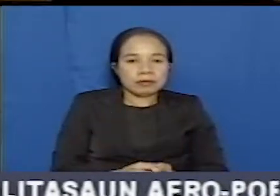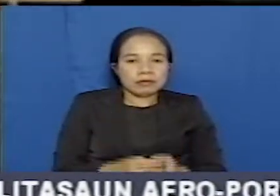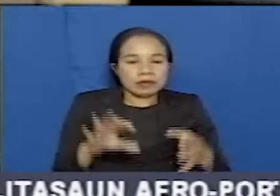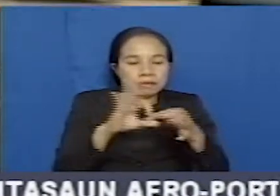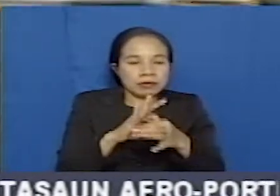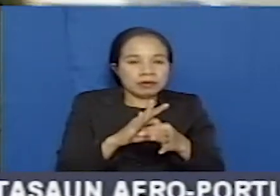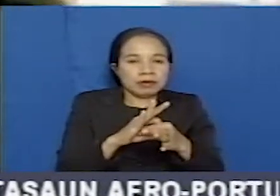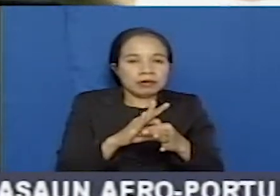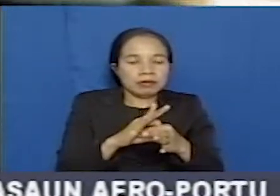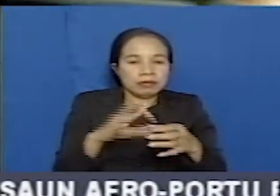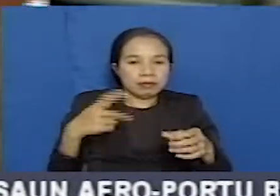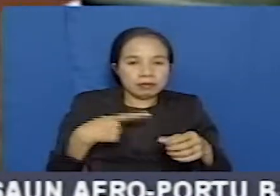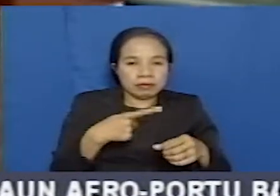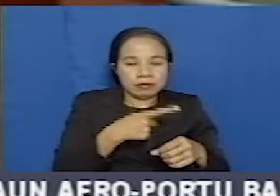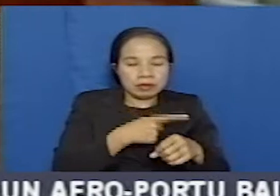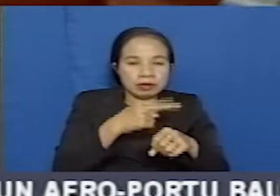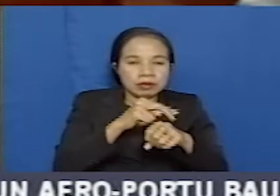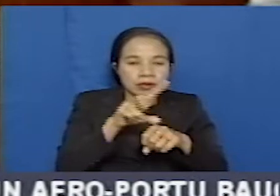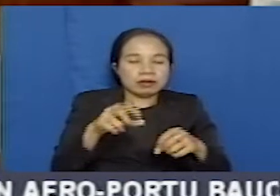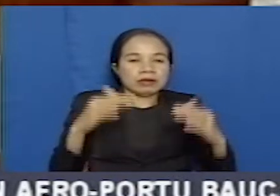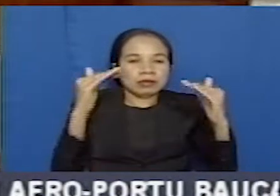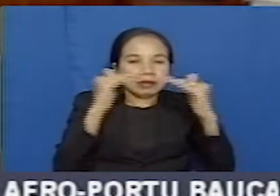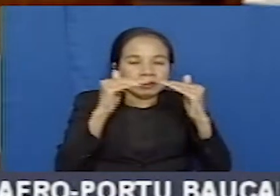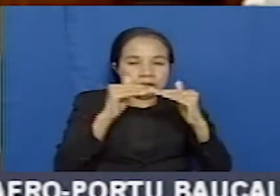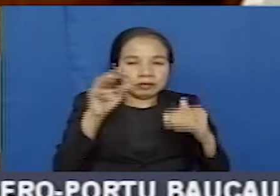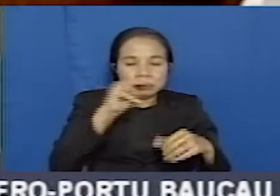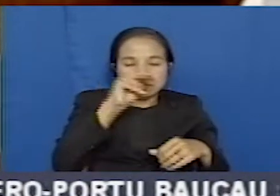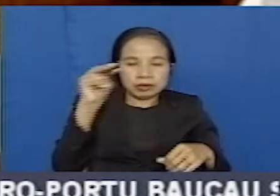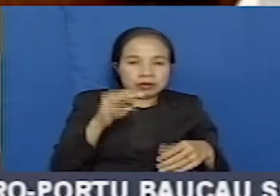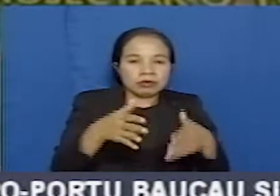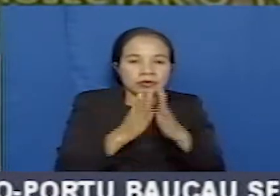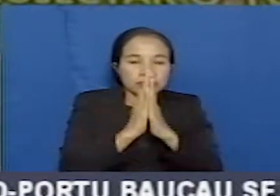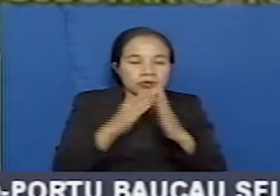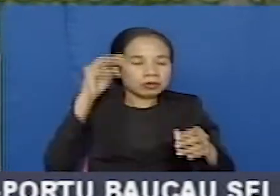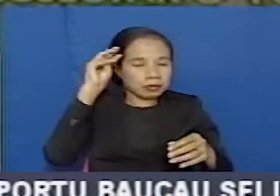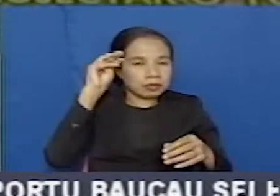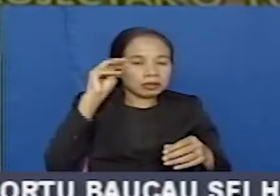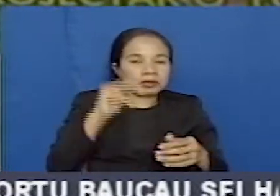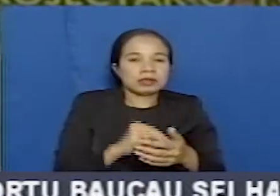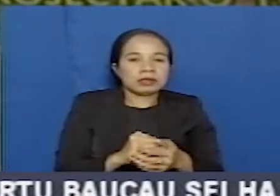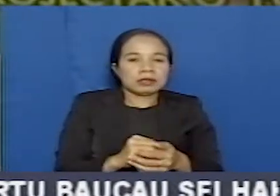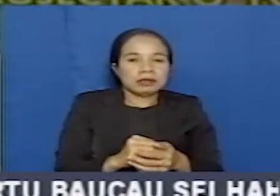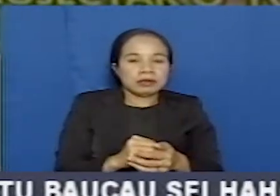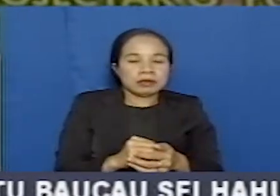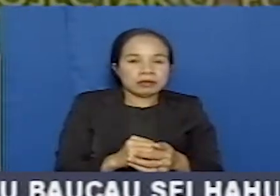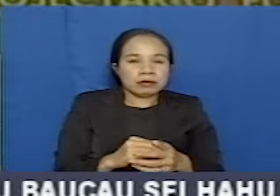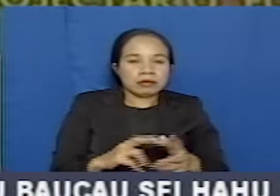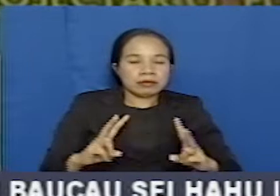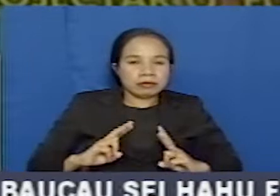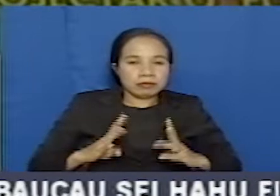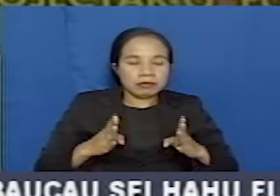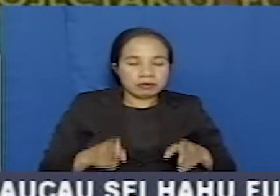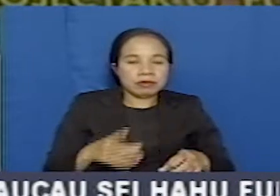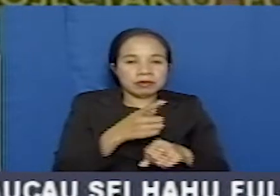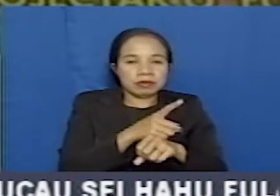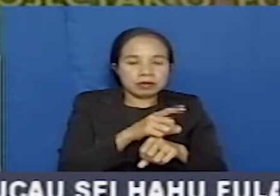Membro órgão legislativo durante plenária, segunda-feira, né? Russo Ministério Assunto Combatentes Libertação Nacional